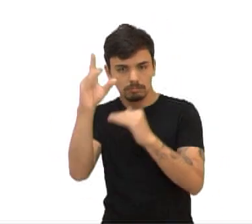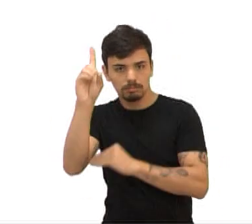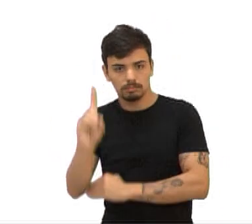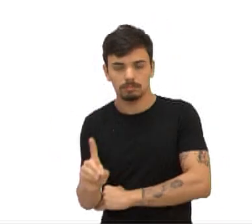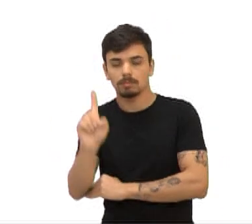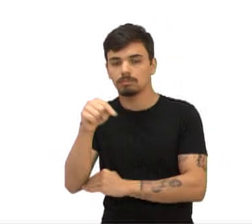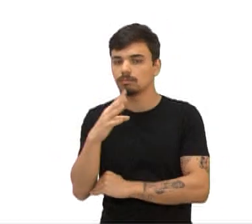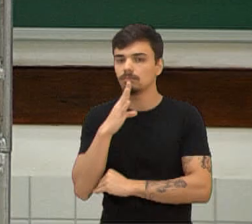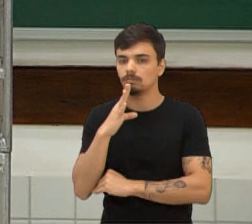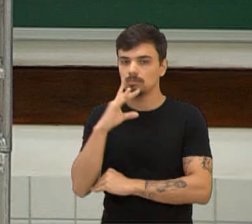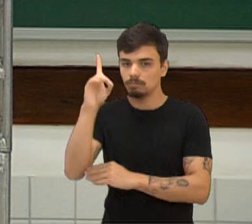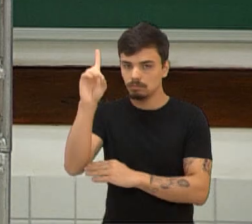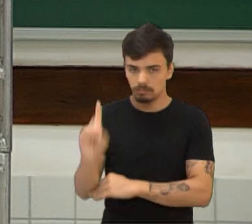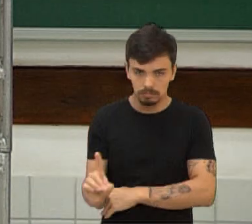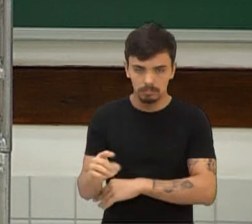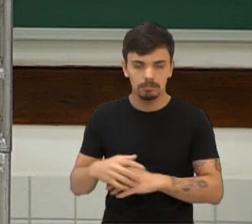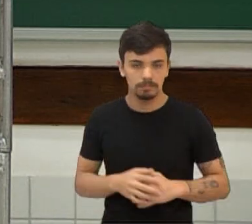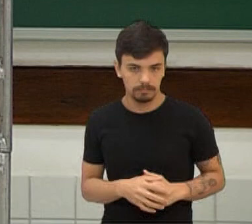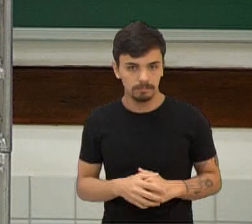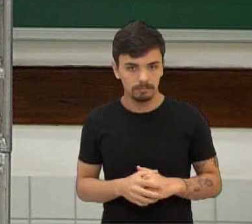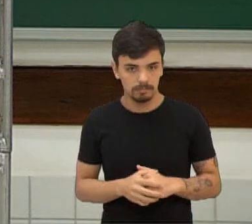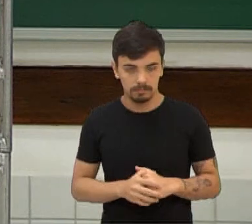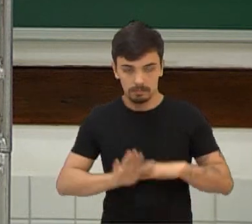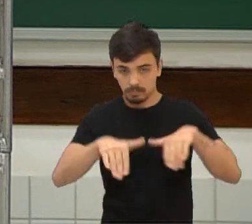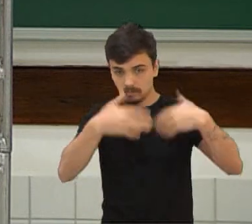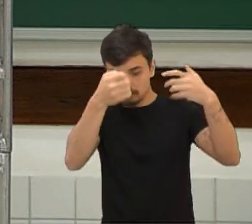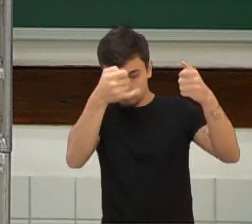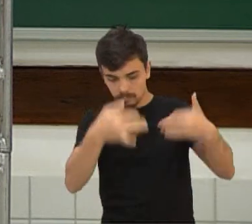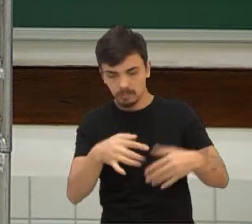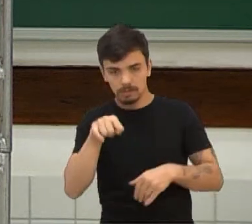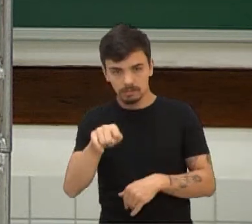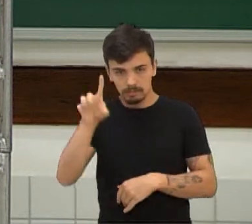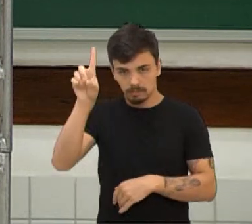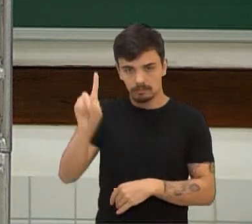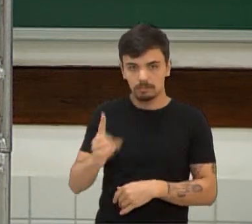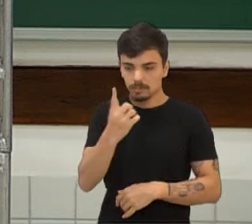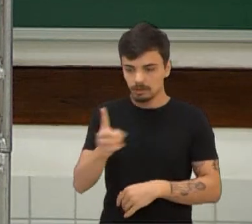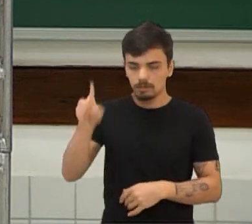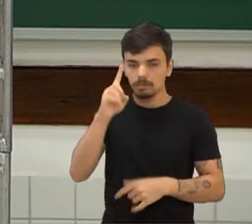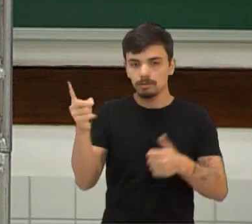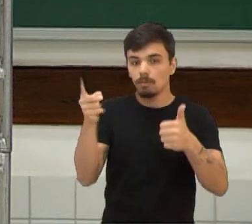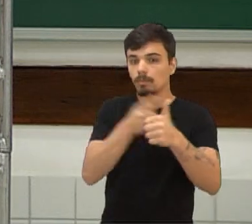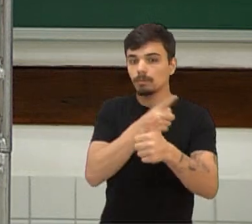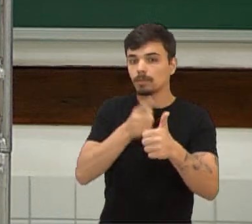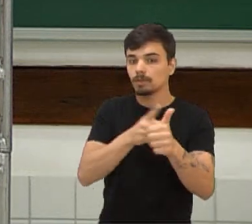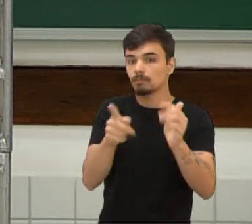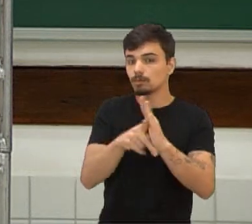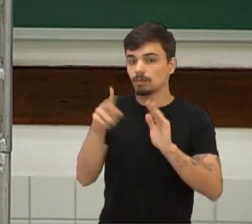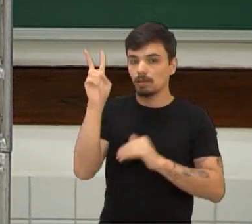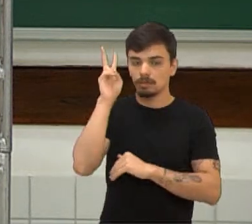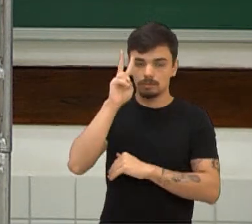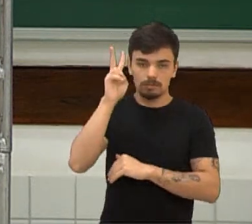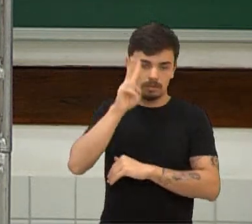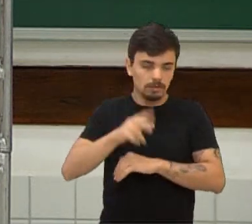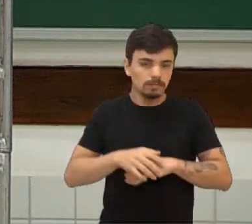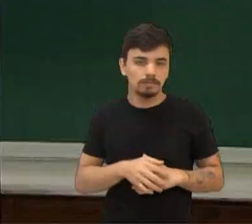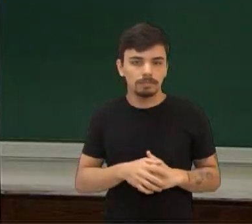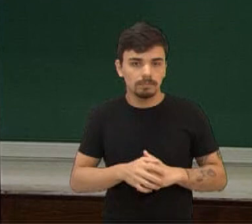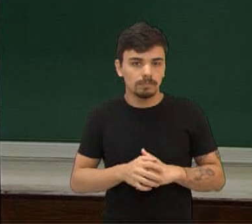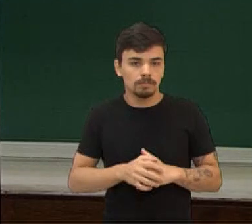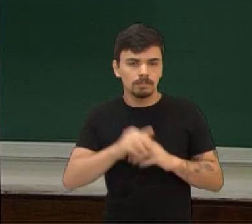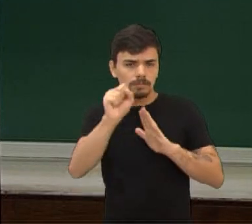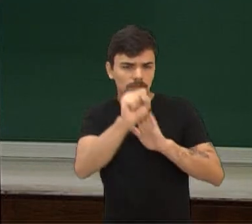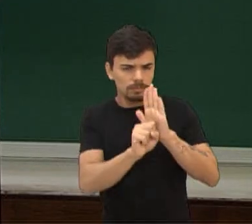como um direito. T.H. Marshall vai dizer que esses direitos individuais são os primeiros que aparecem na história. Então, no